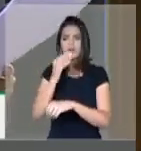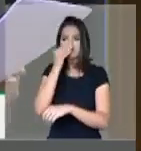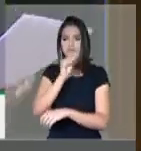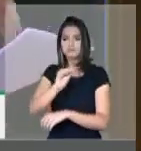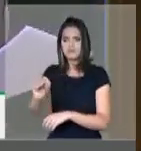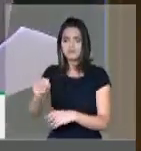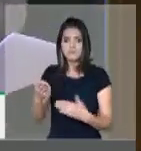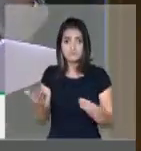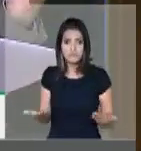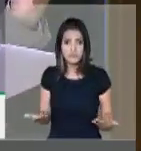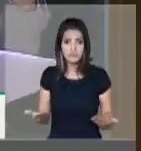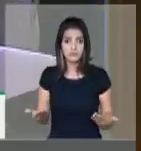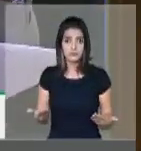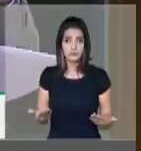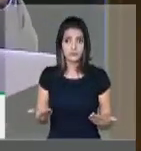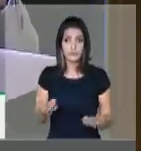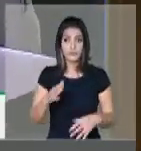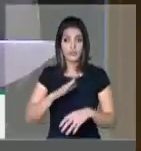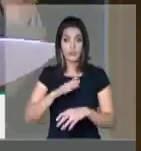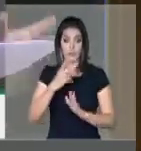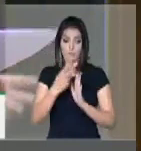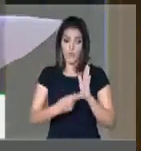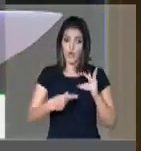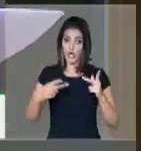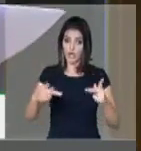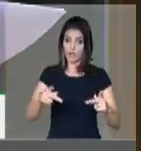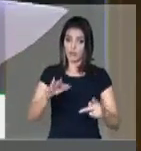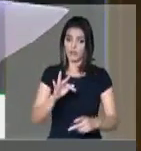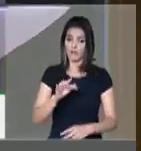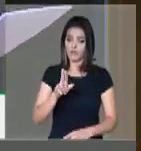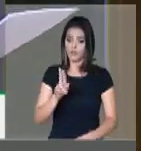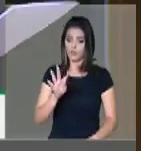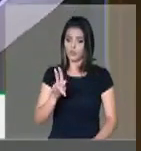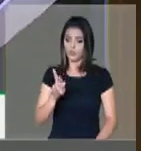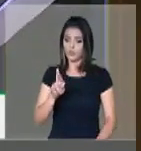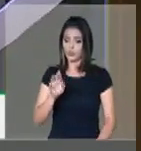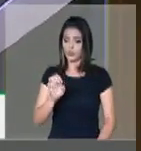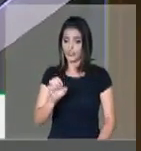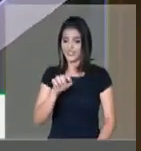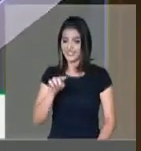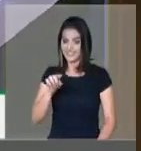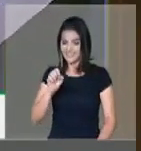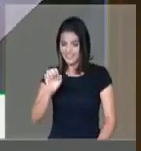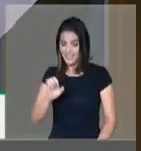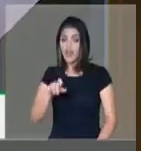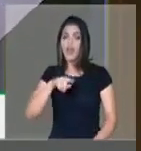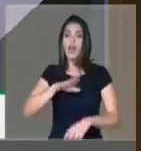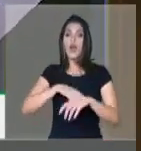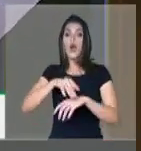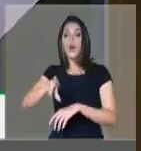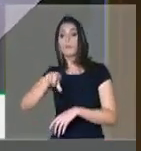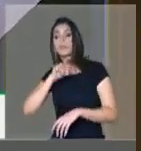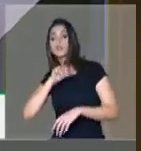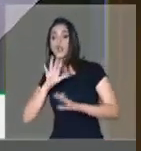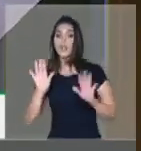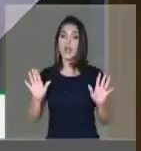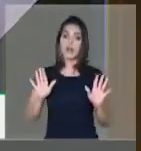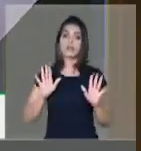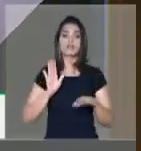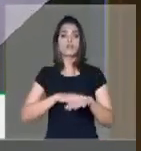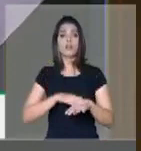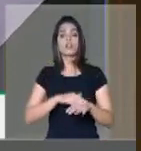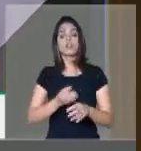Constituição. Por ser opcional, entre aspas, o programa projeta 2 tipos de